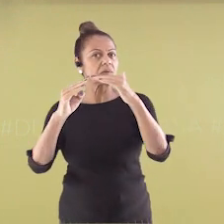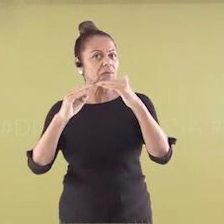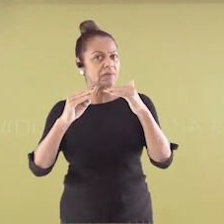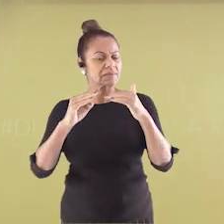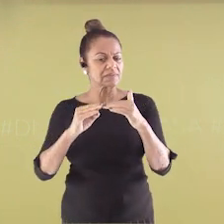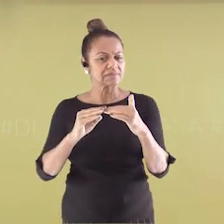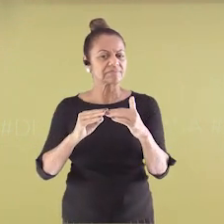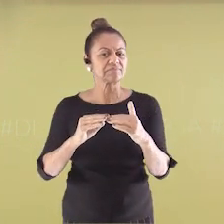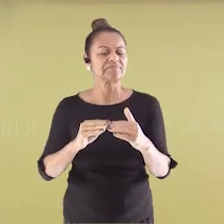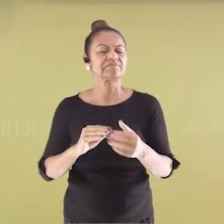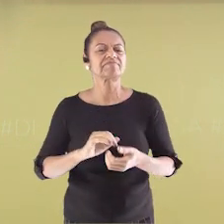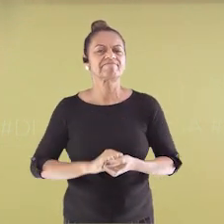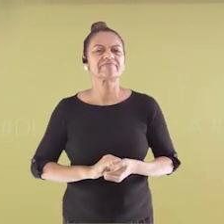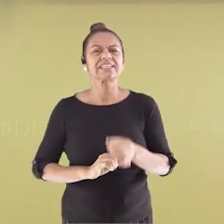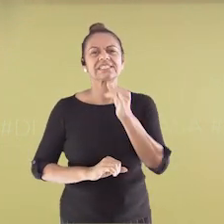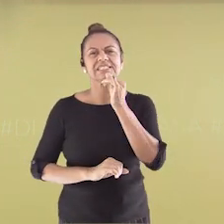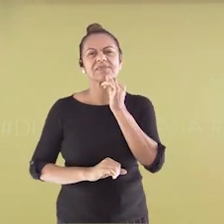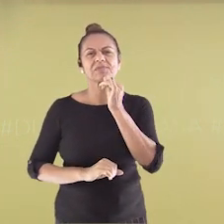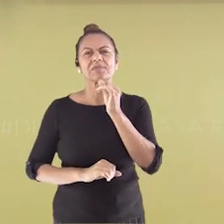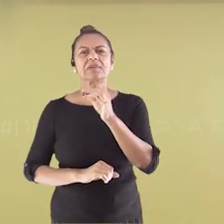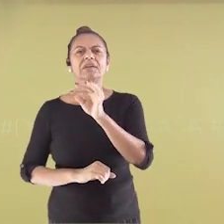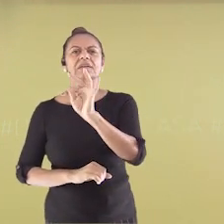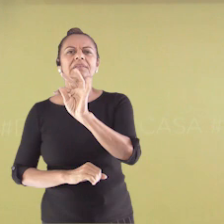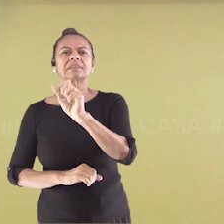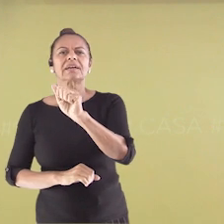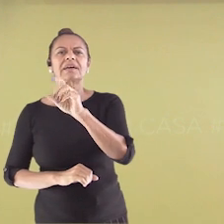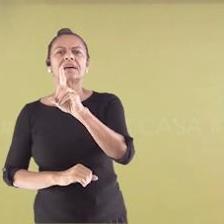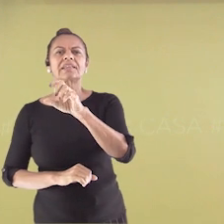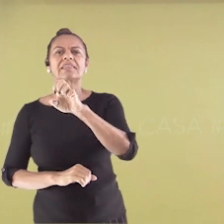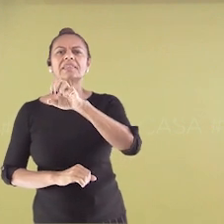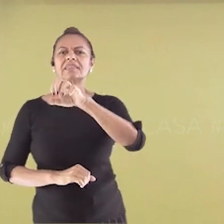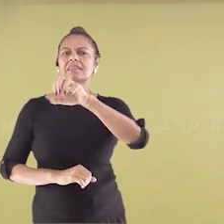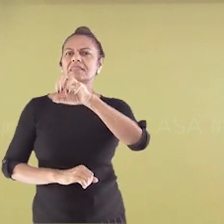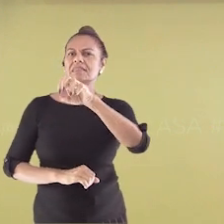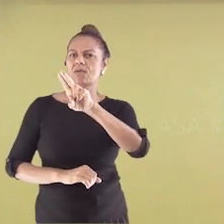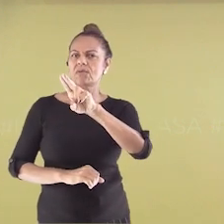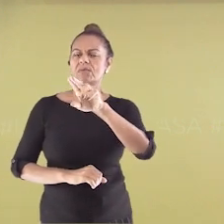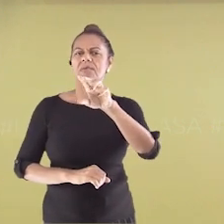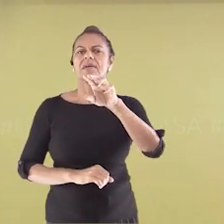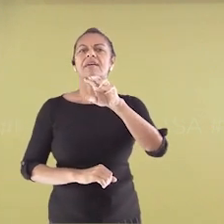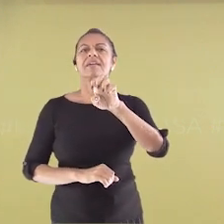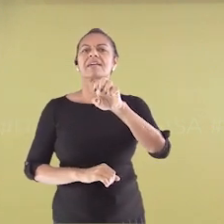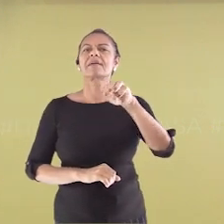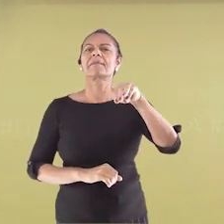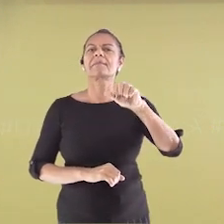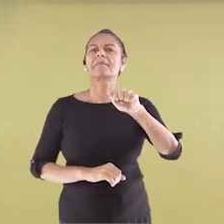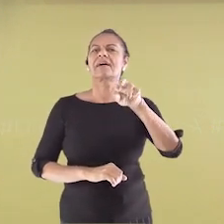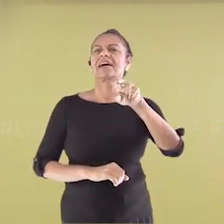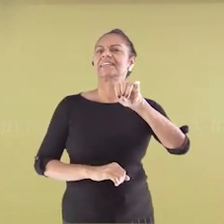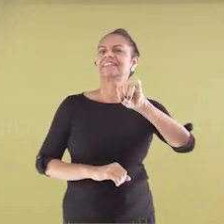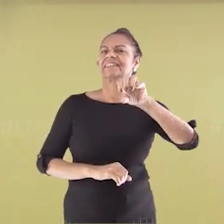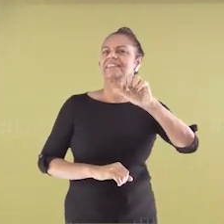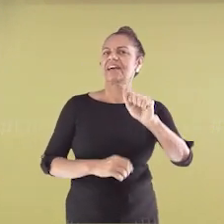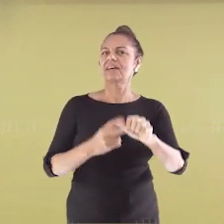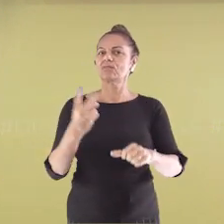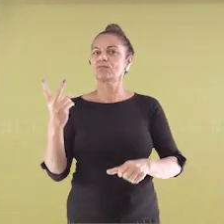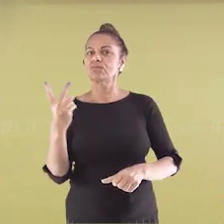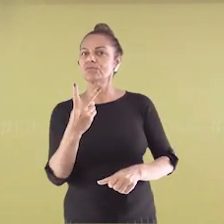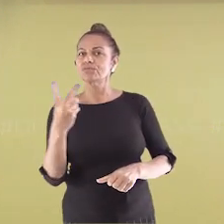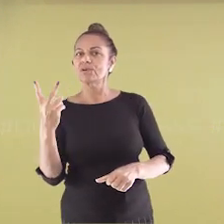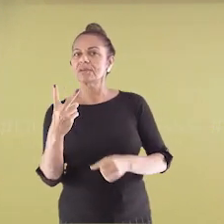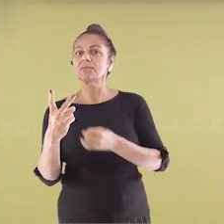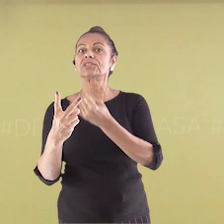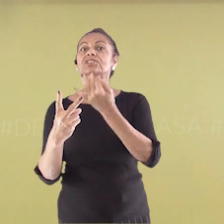sujeito ou sobre o que ele realiza e deve concordar em número e pessoa com o sujeito. Olhem só esse exemplo.